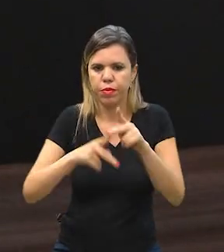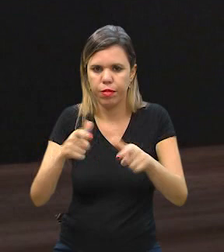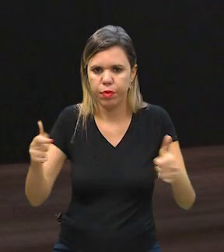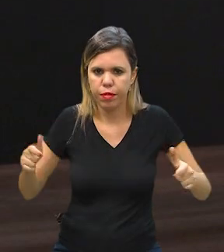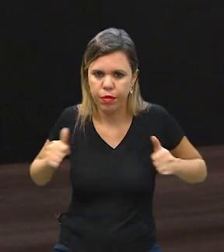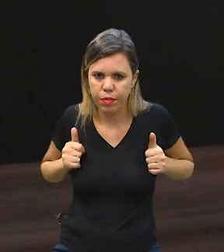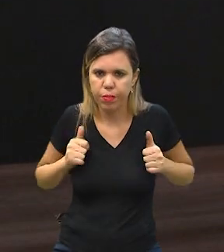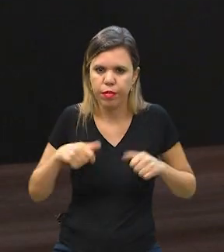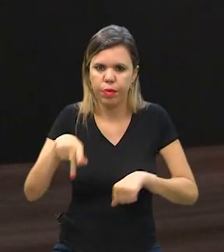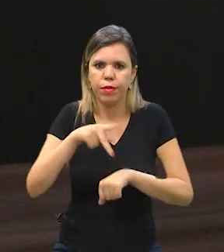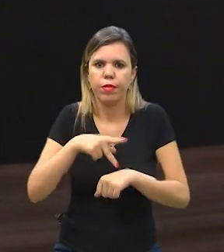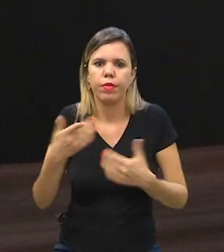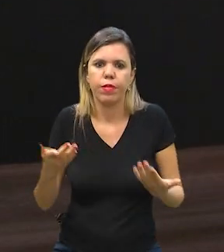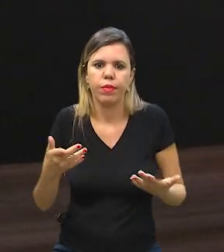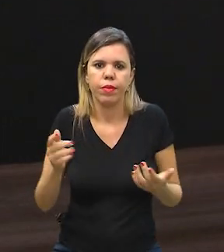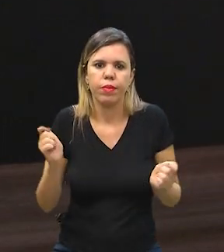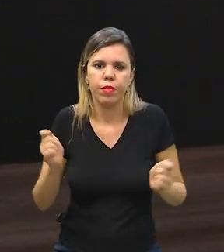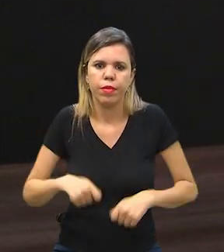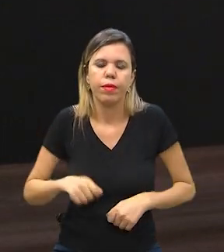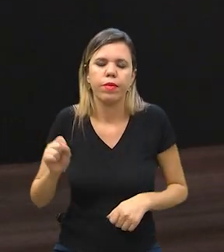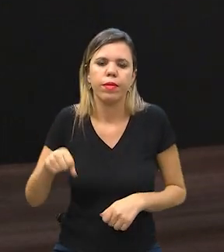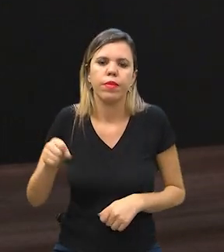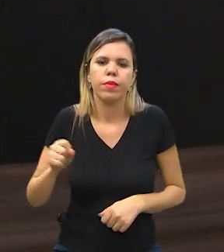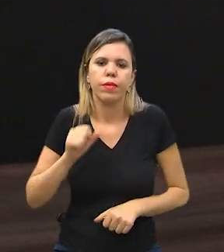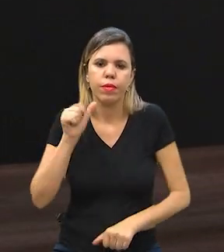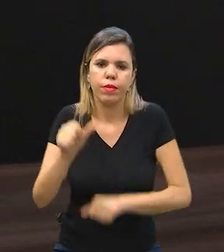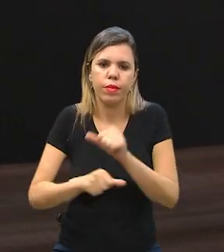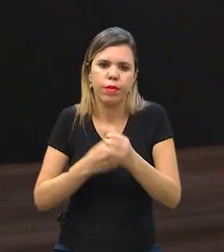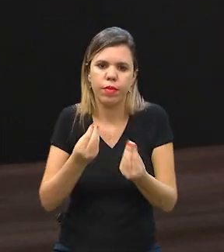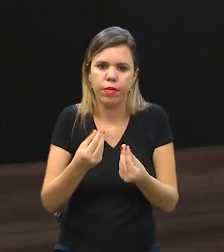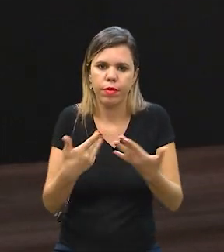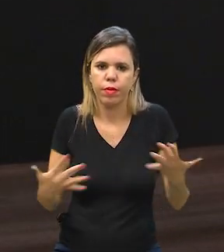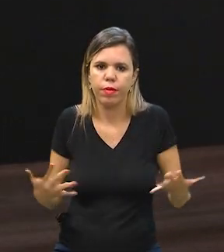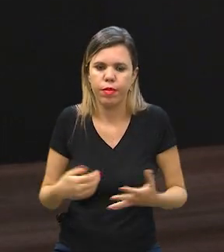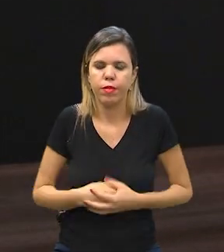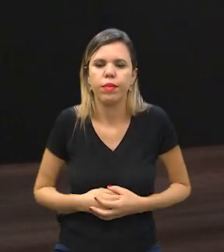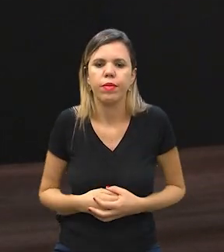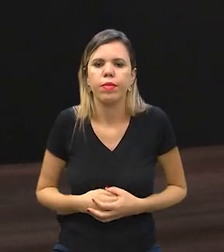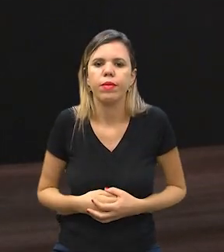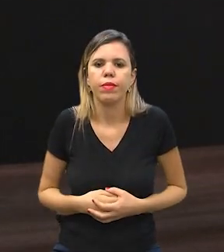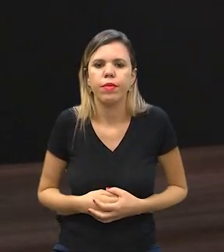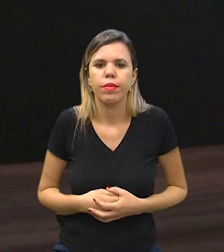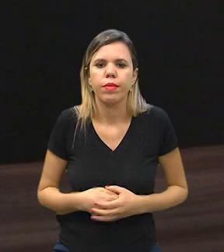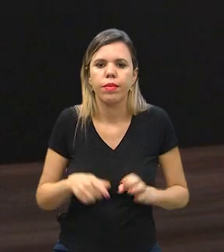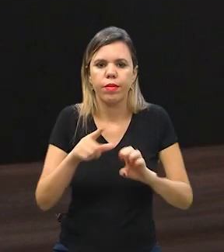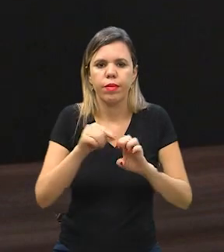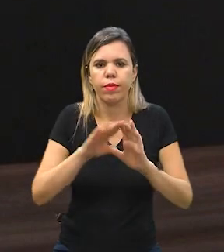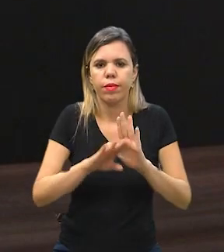parcela importante de desempregados no nosso país e que dá sim para mudar